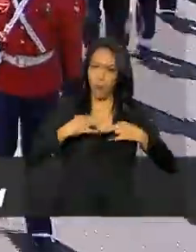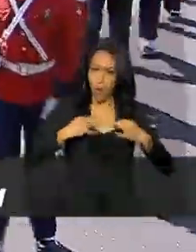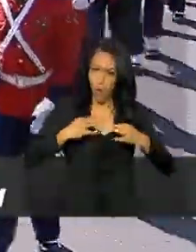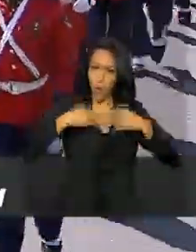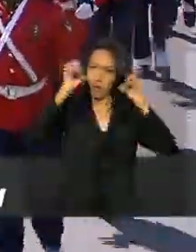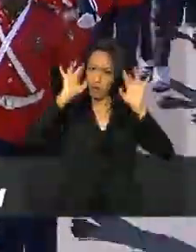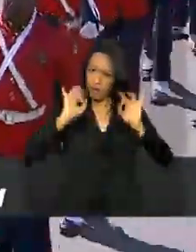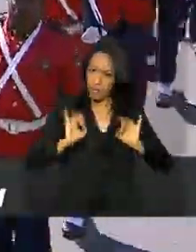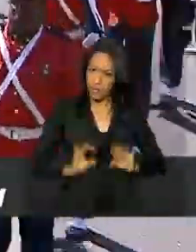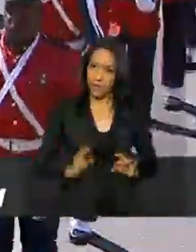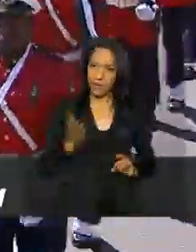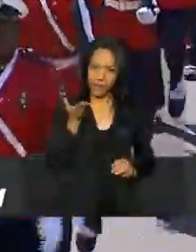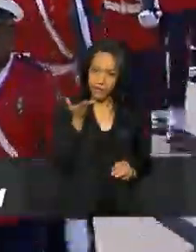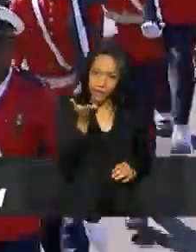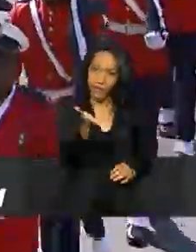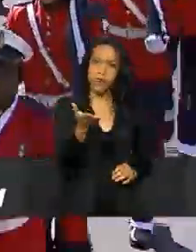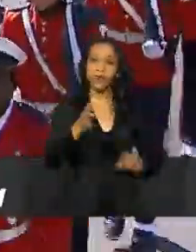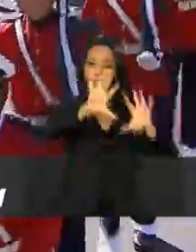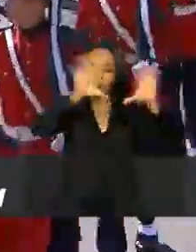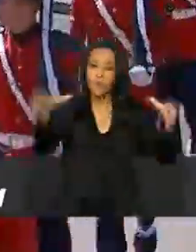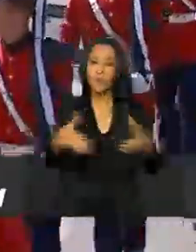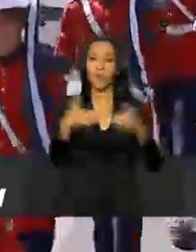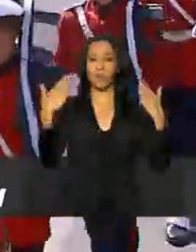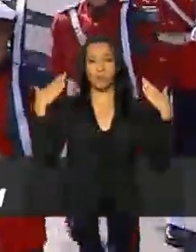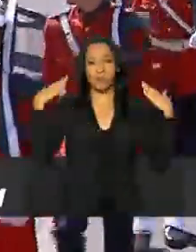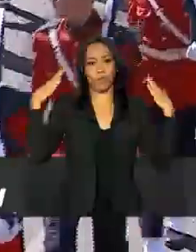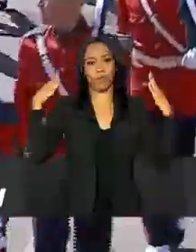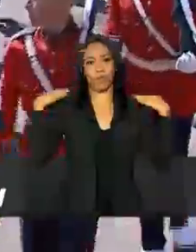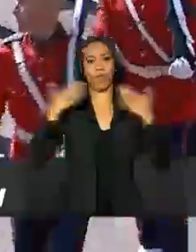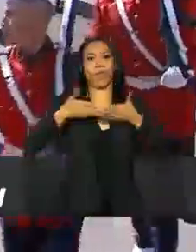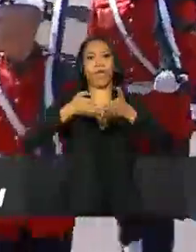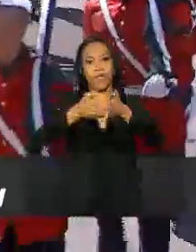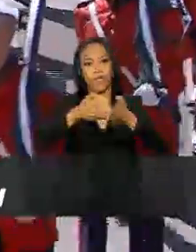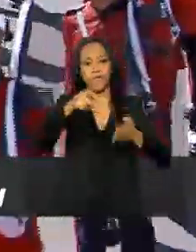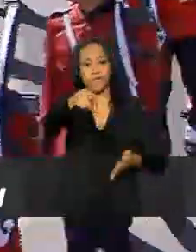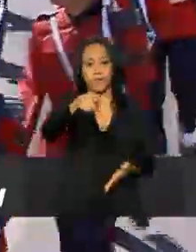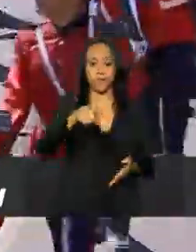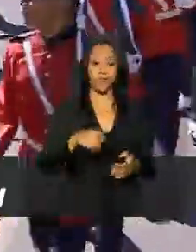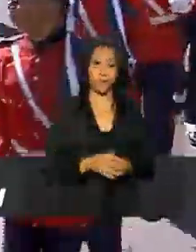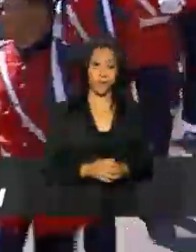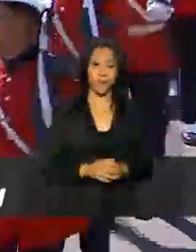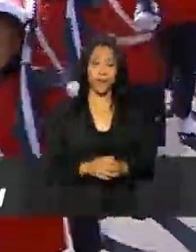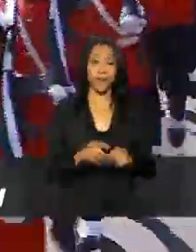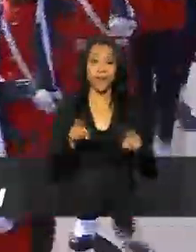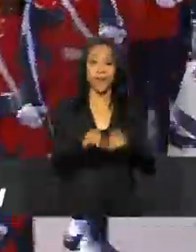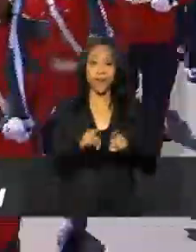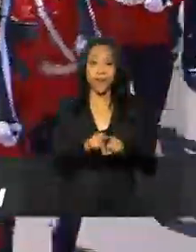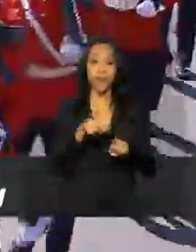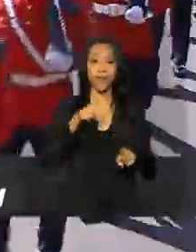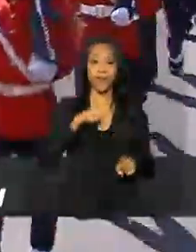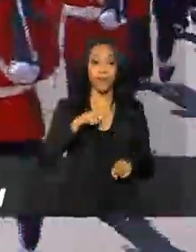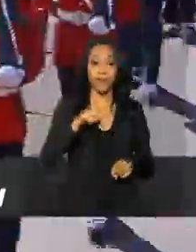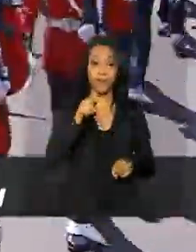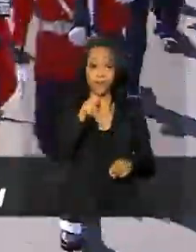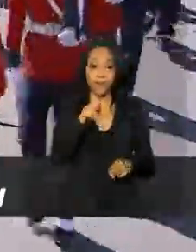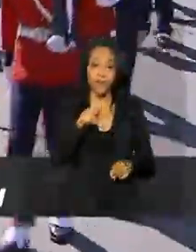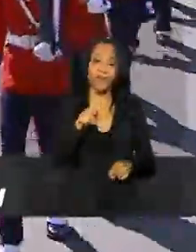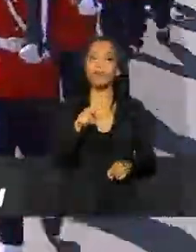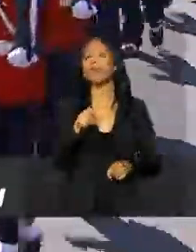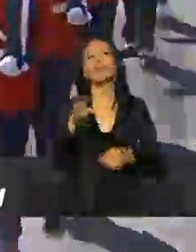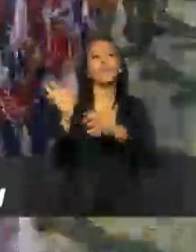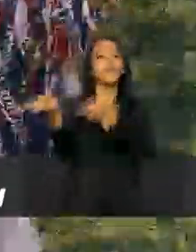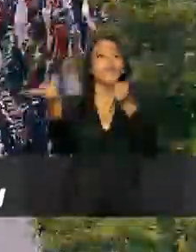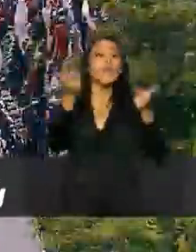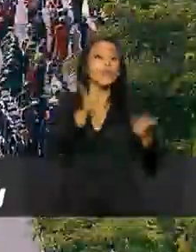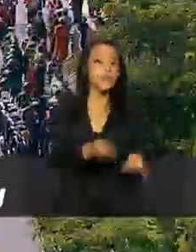galã, e o seu característico gorro de fita, que foi trazido para a nossa história, para o nosso Corpo de